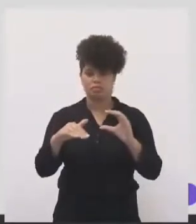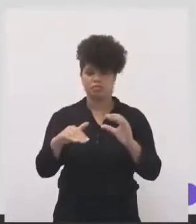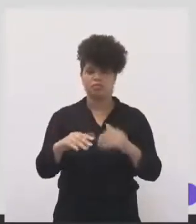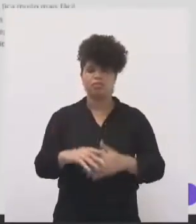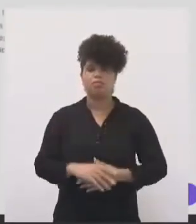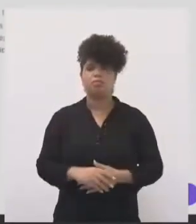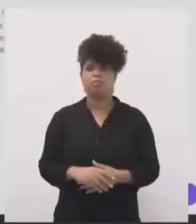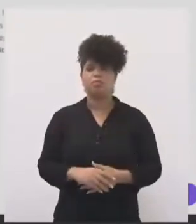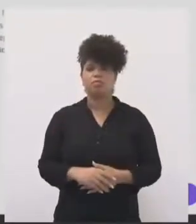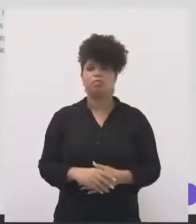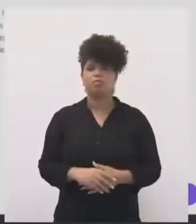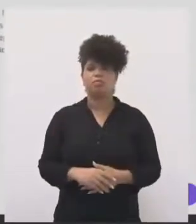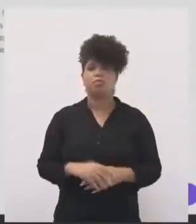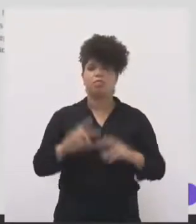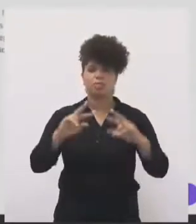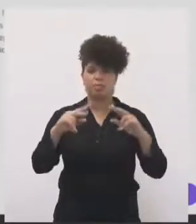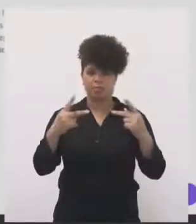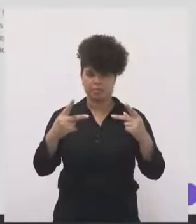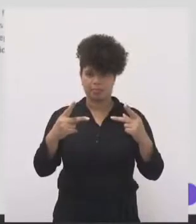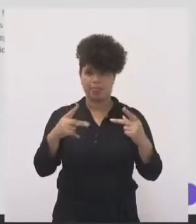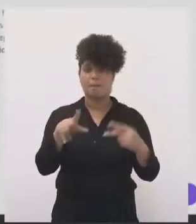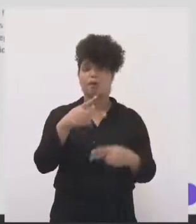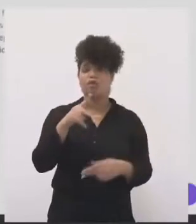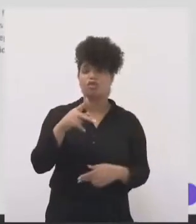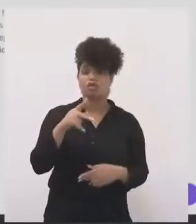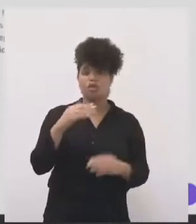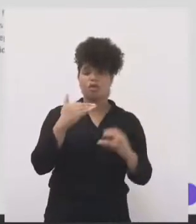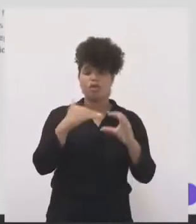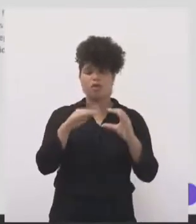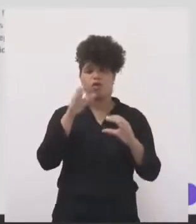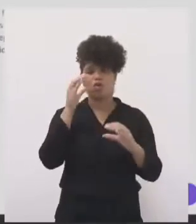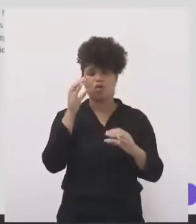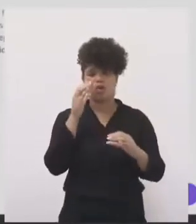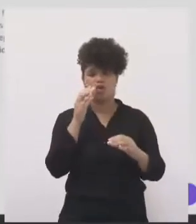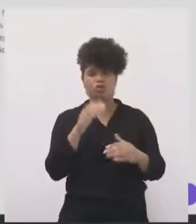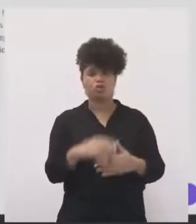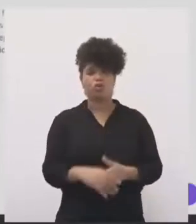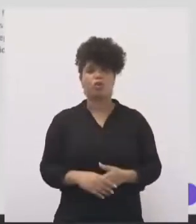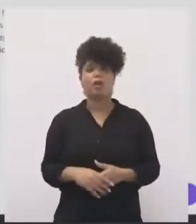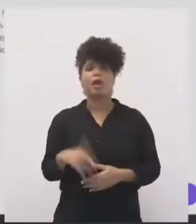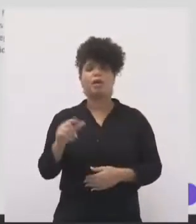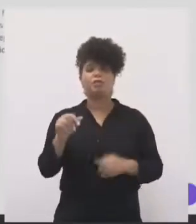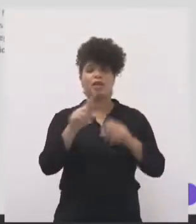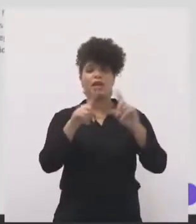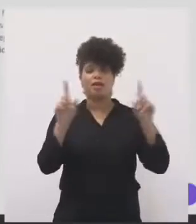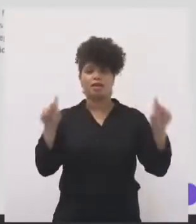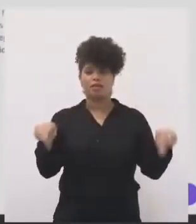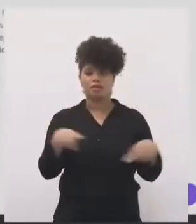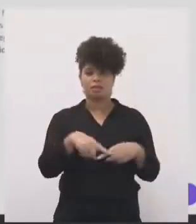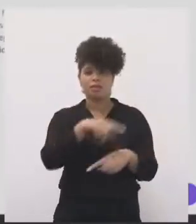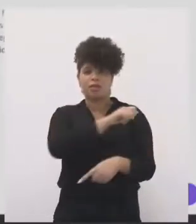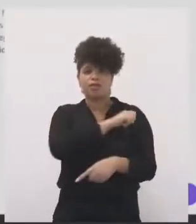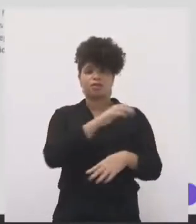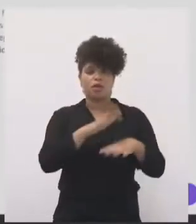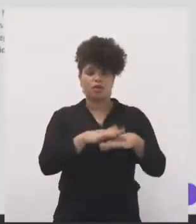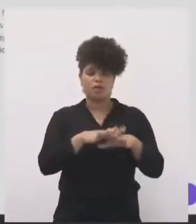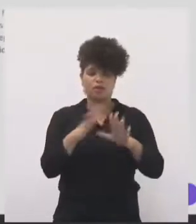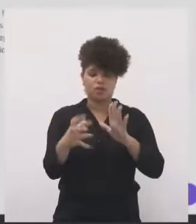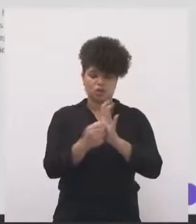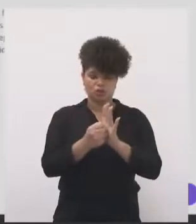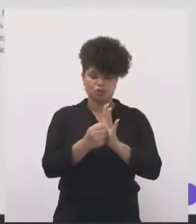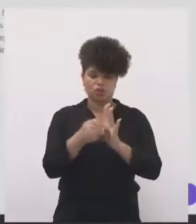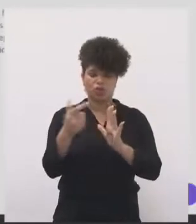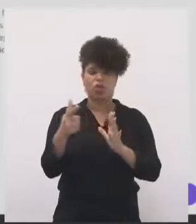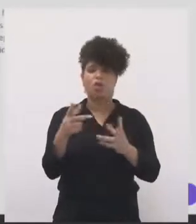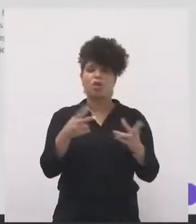o link, né, o convite, o código, e abre uma tela para o aluno fazer o registro da mesma forma que